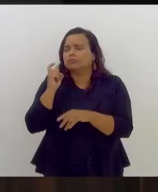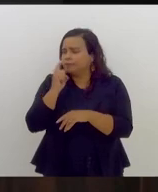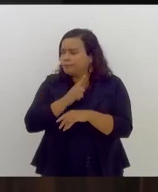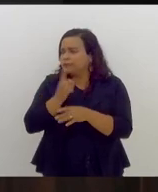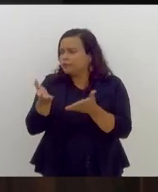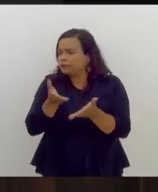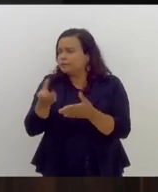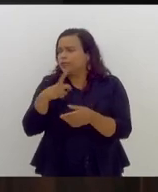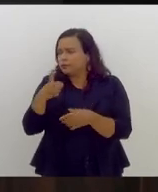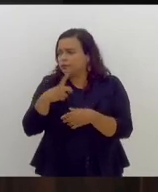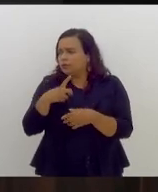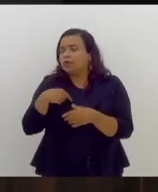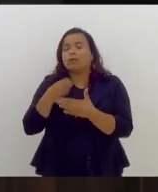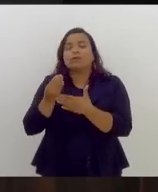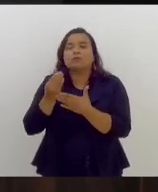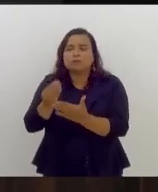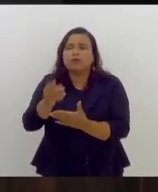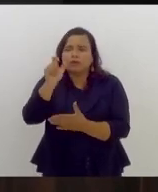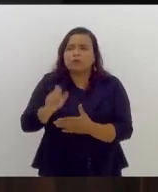ter dado a ele,